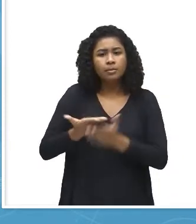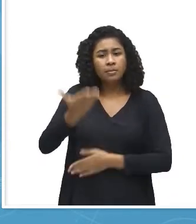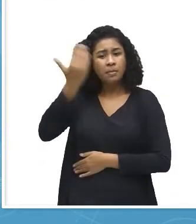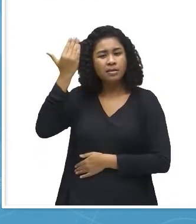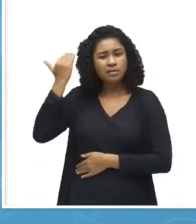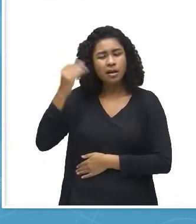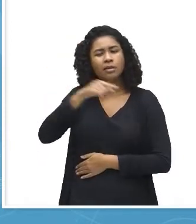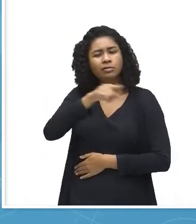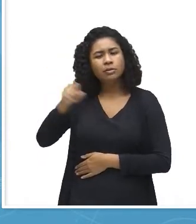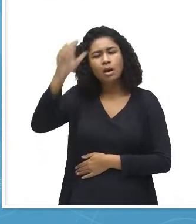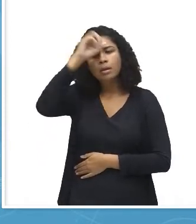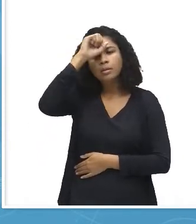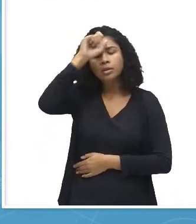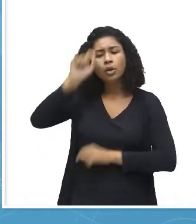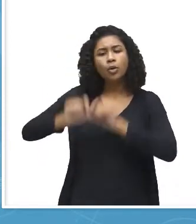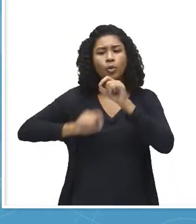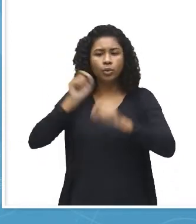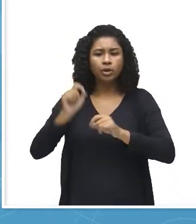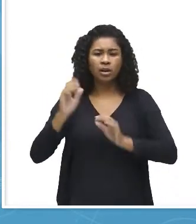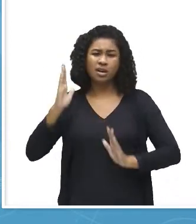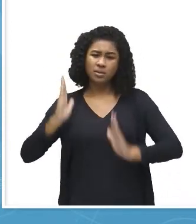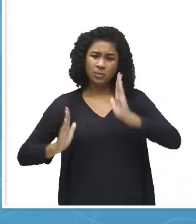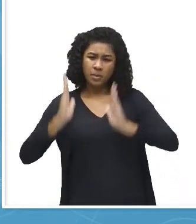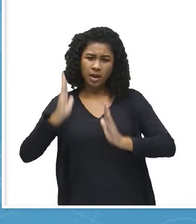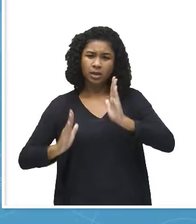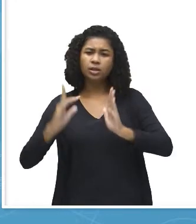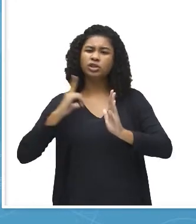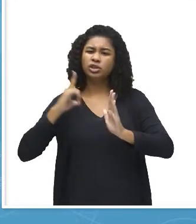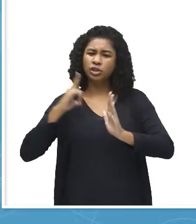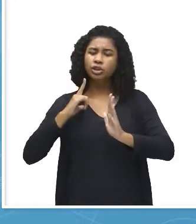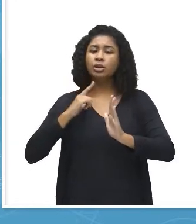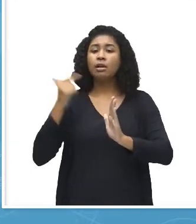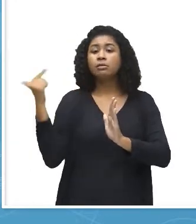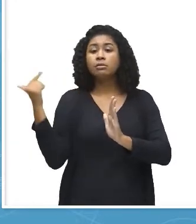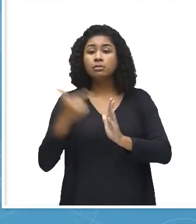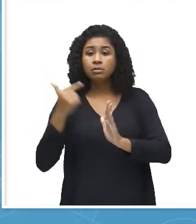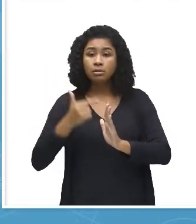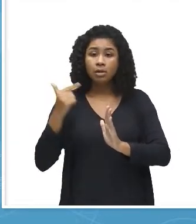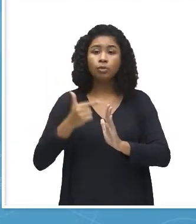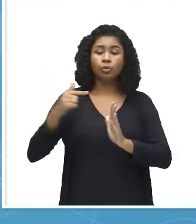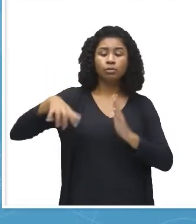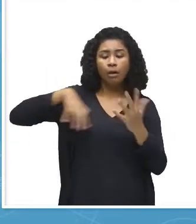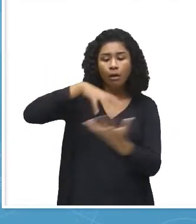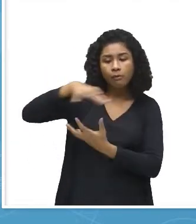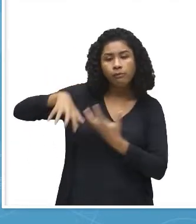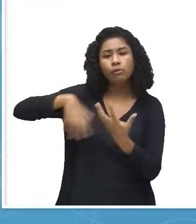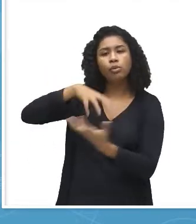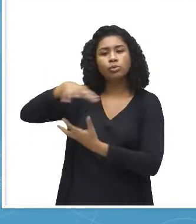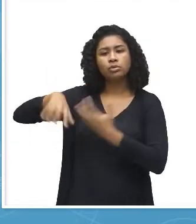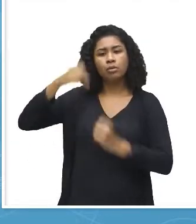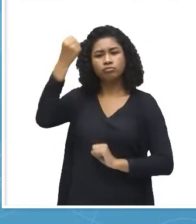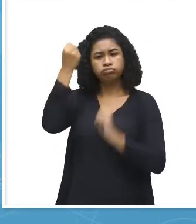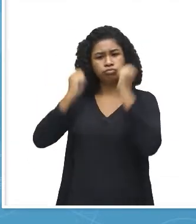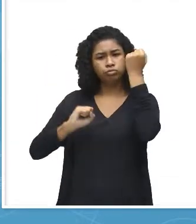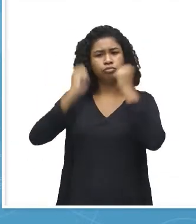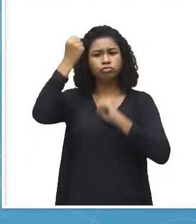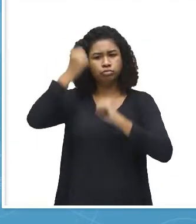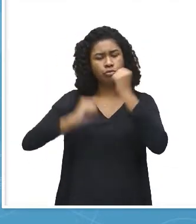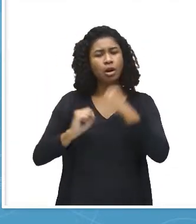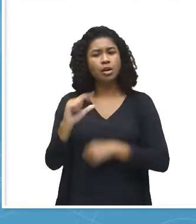um processo histórico conhecido como Segunda Revolução Industrial. Era necessário, então, que